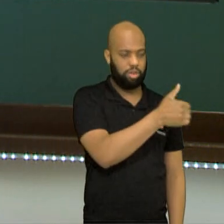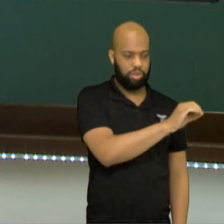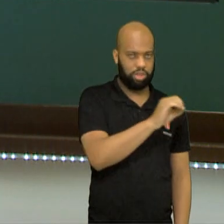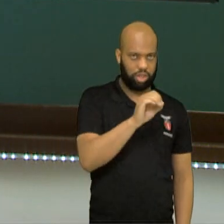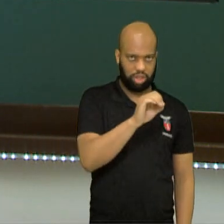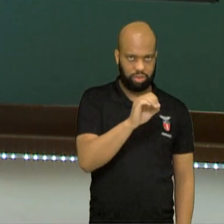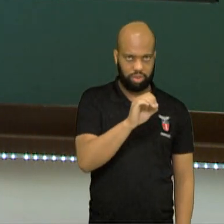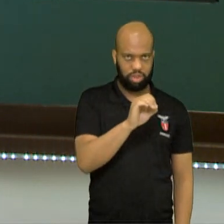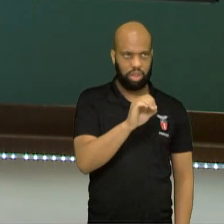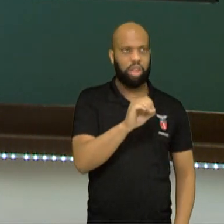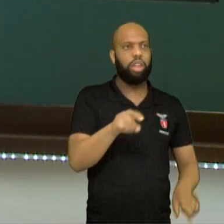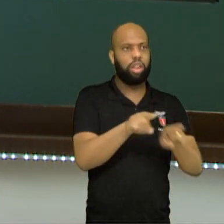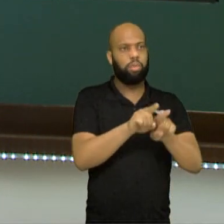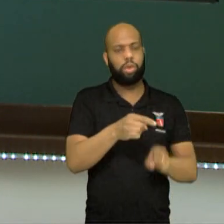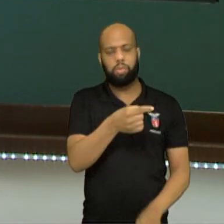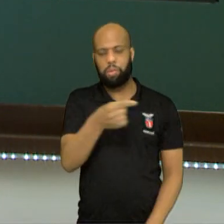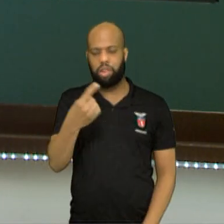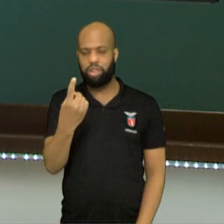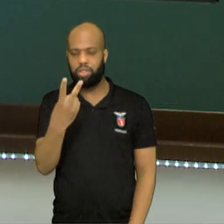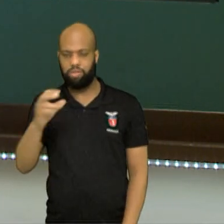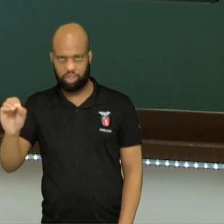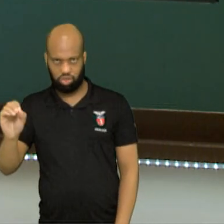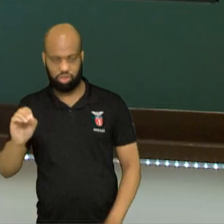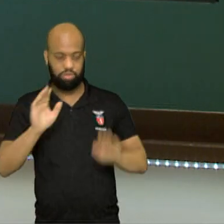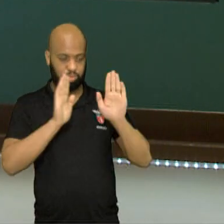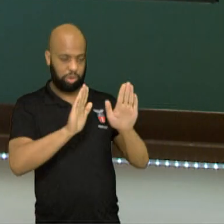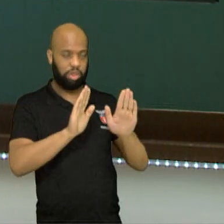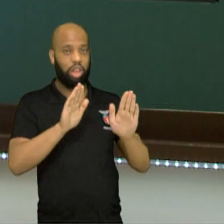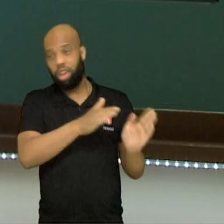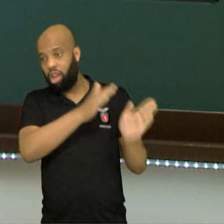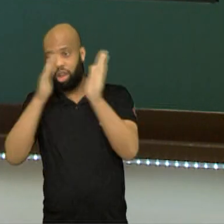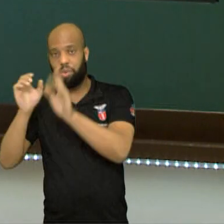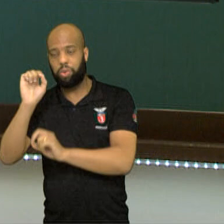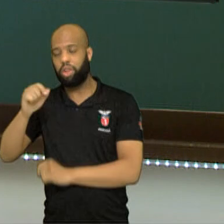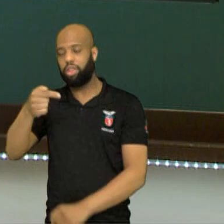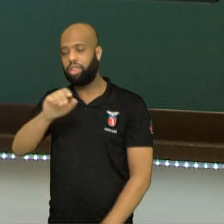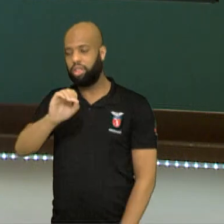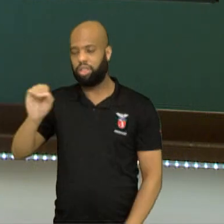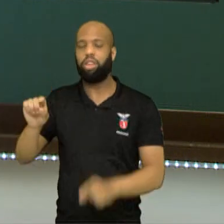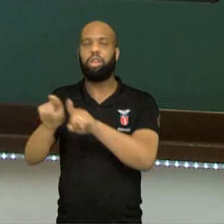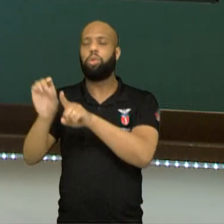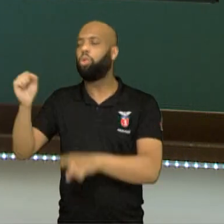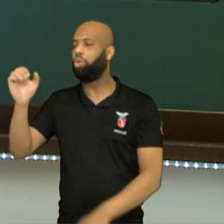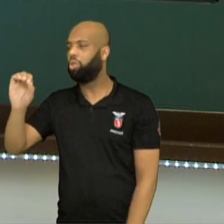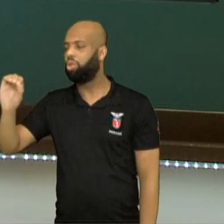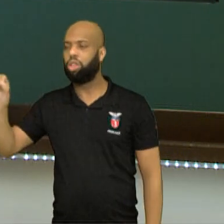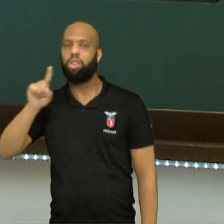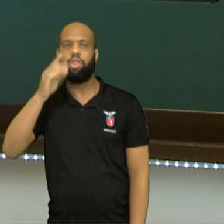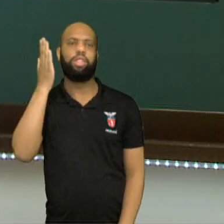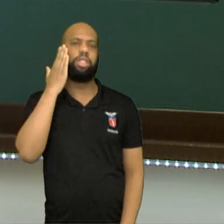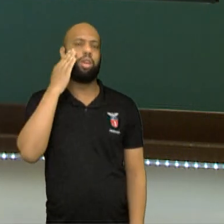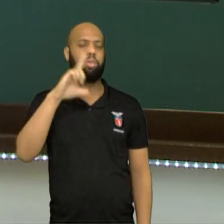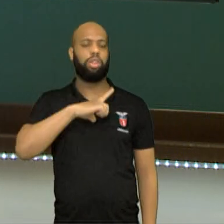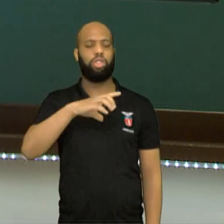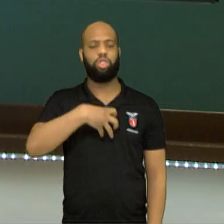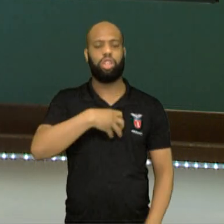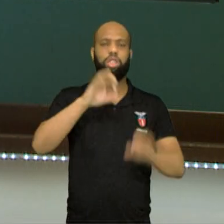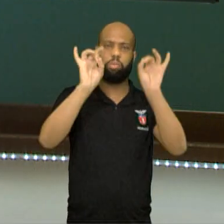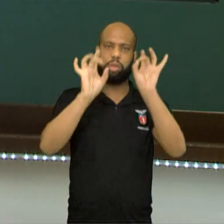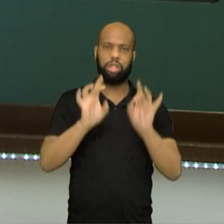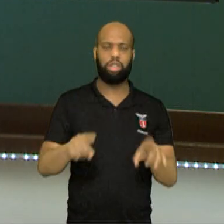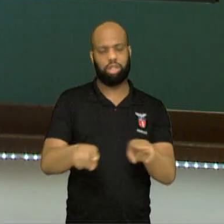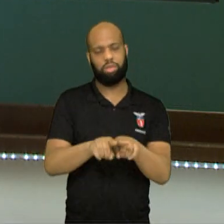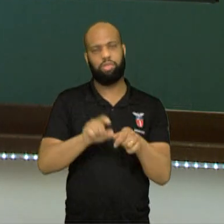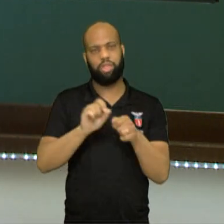nós vamos deixar os valores que não envolvem o x, os 700 e 800. E você sabe que tem um jeitinho todo especial para